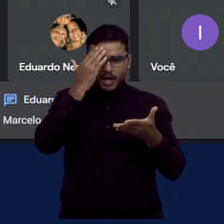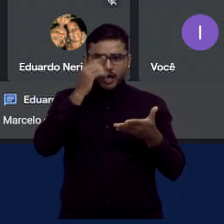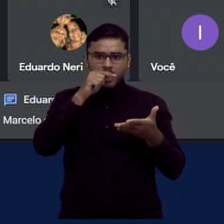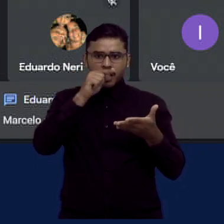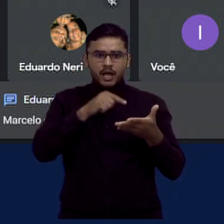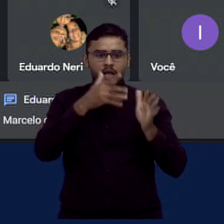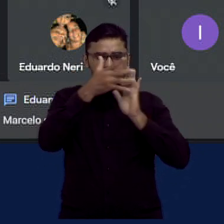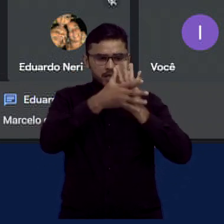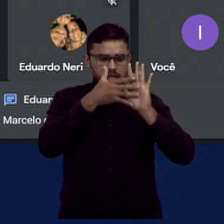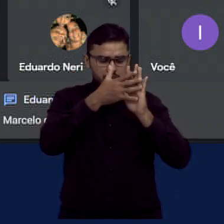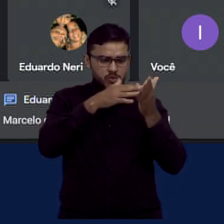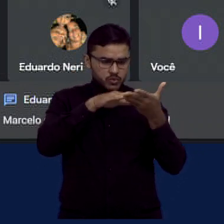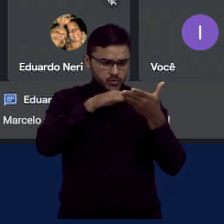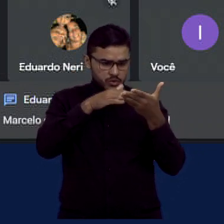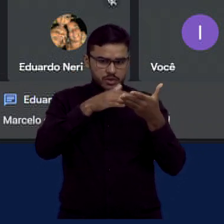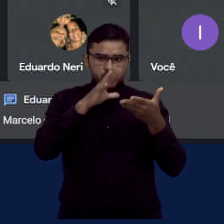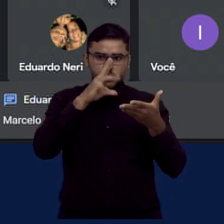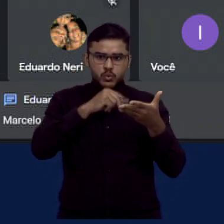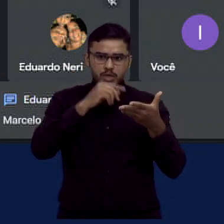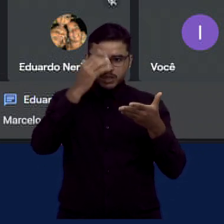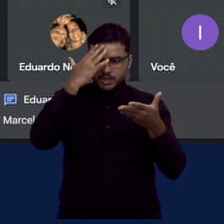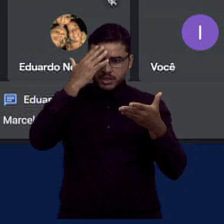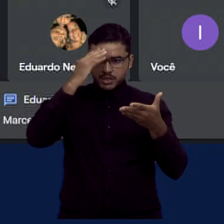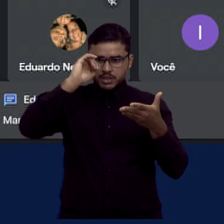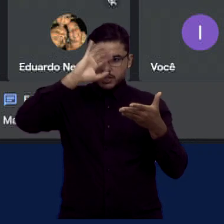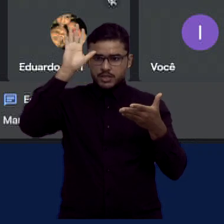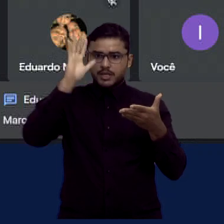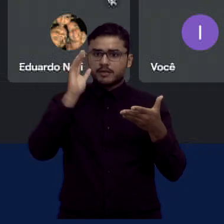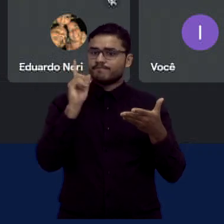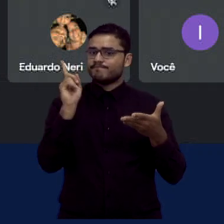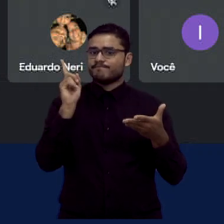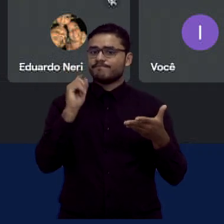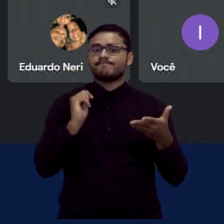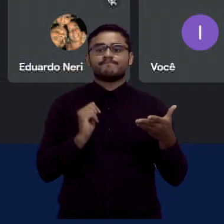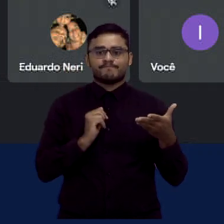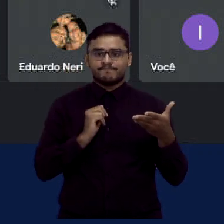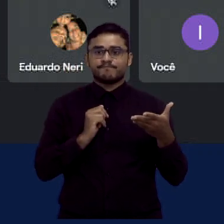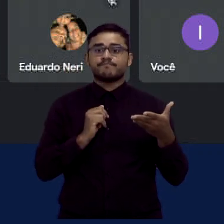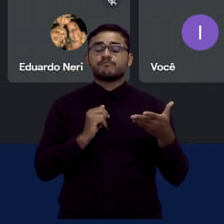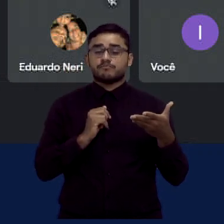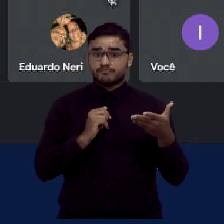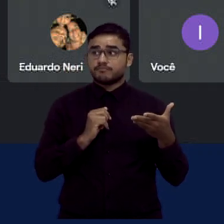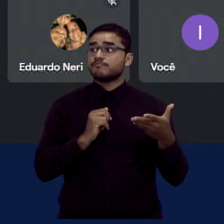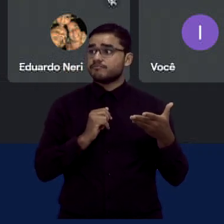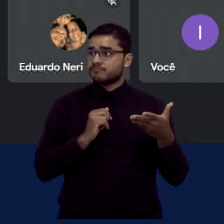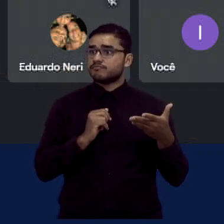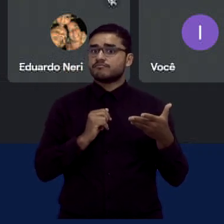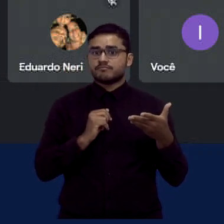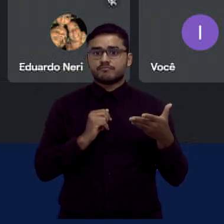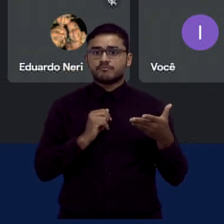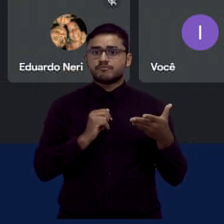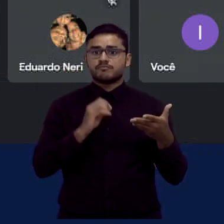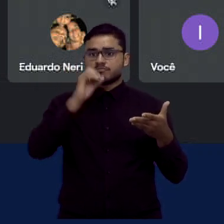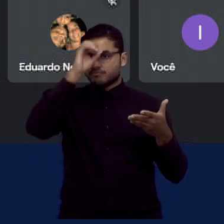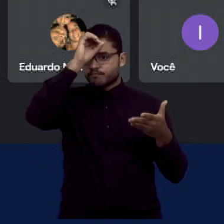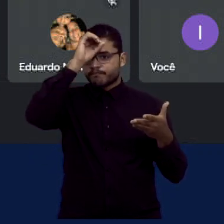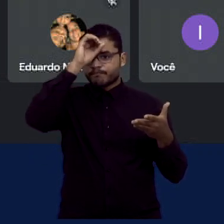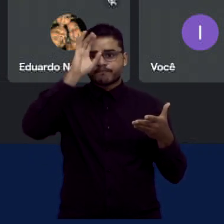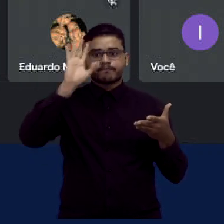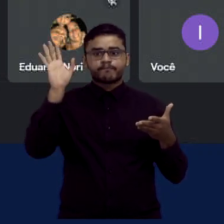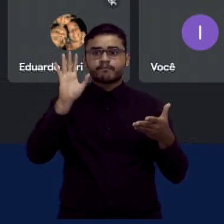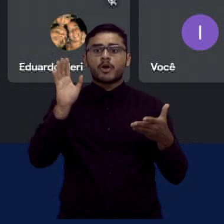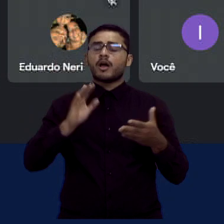seus trabalhos, e o texto vai passar por eles, eles não vão conseguir pegar. Mas